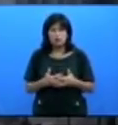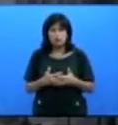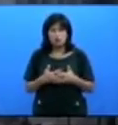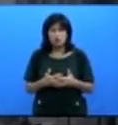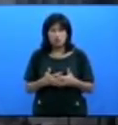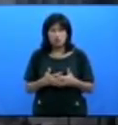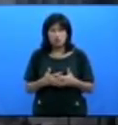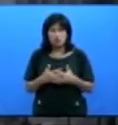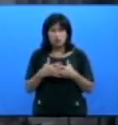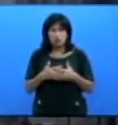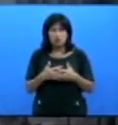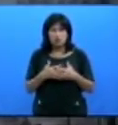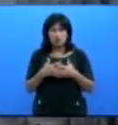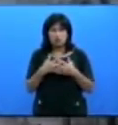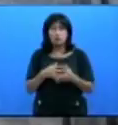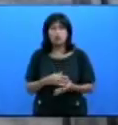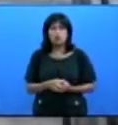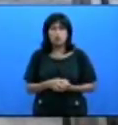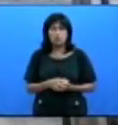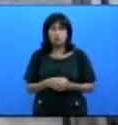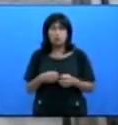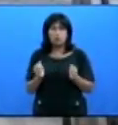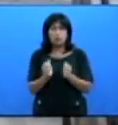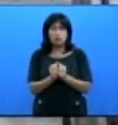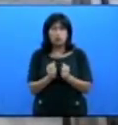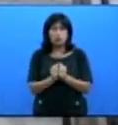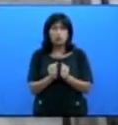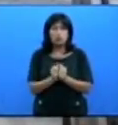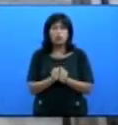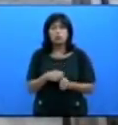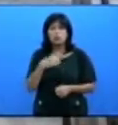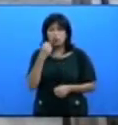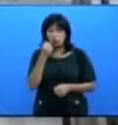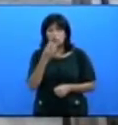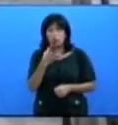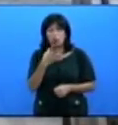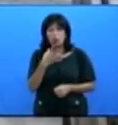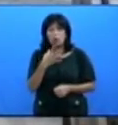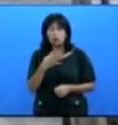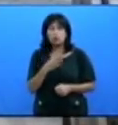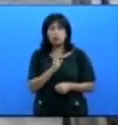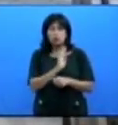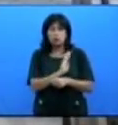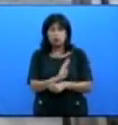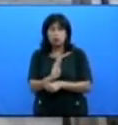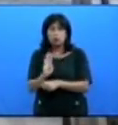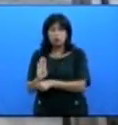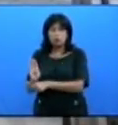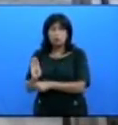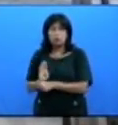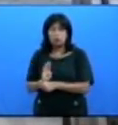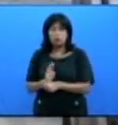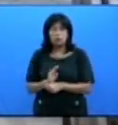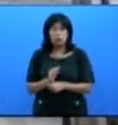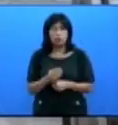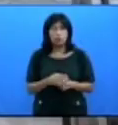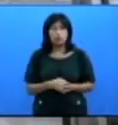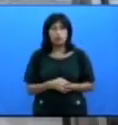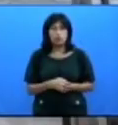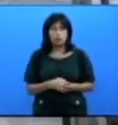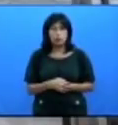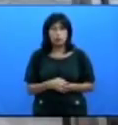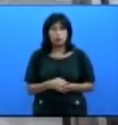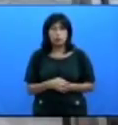colocados, não todos alinhados, mas desalinhadamente para fazer mesmo a proteção. Aí, ó, isso daí é a largura de uma